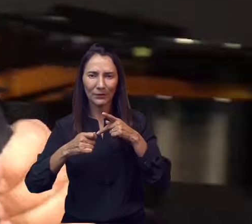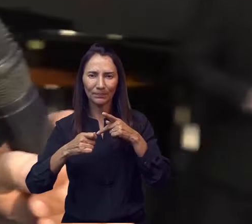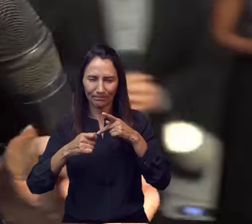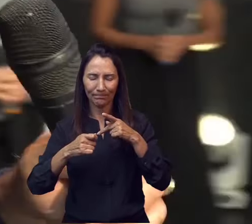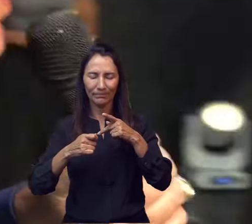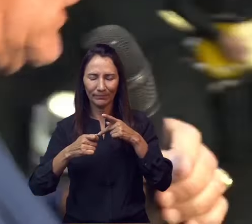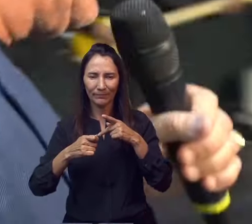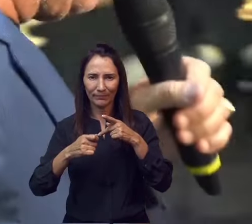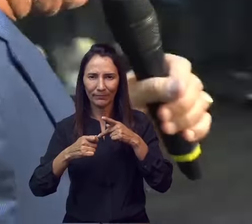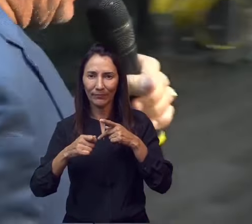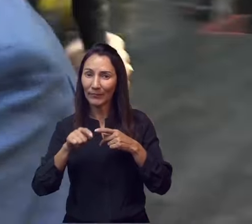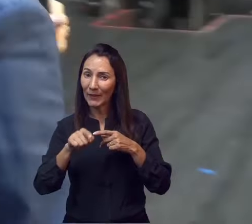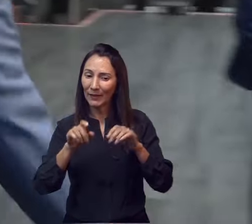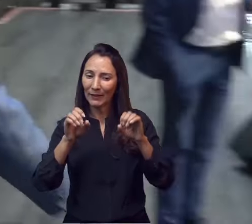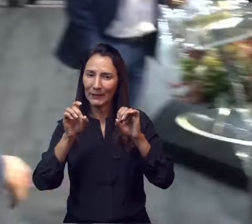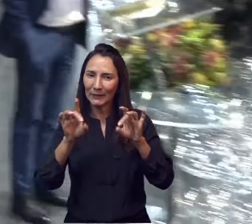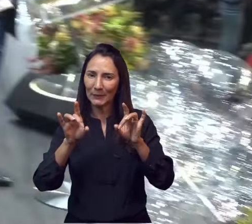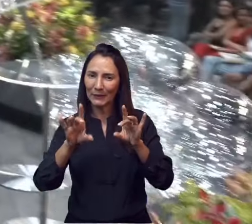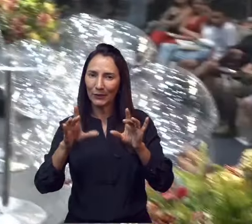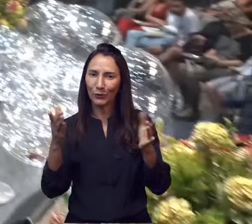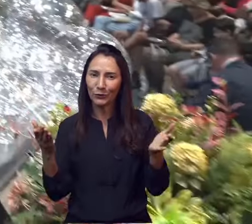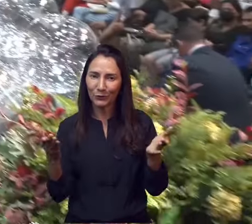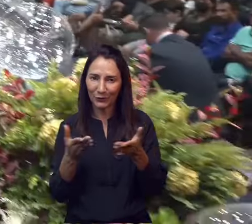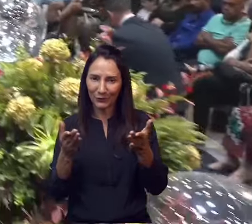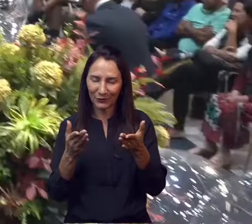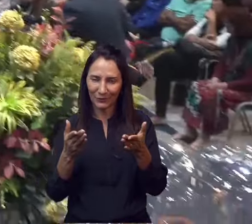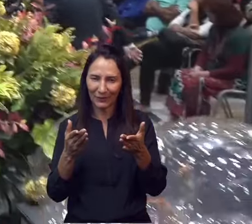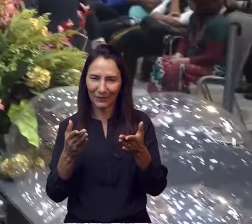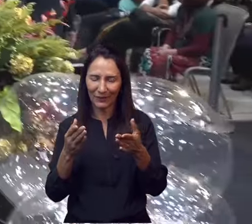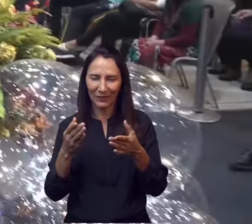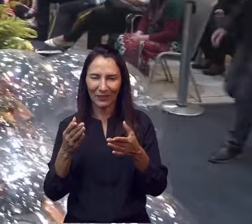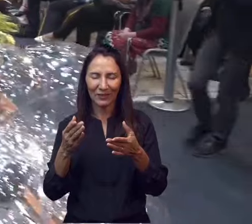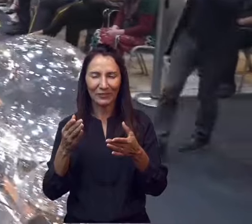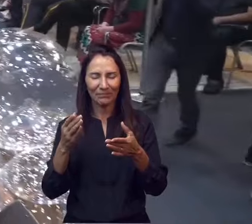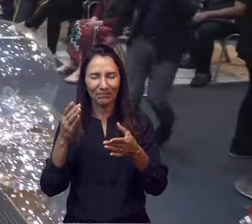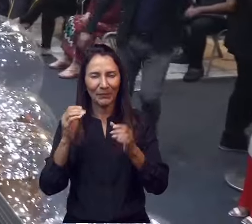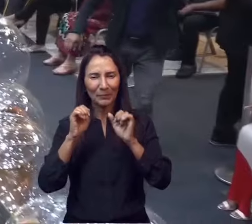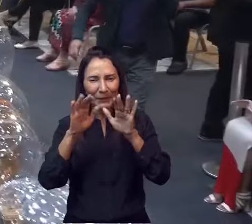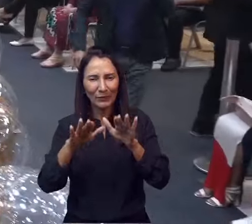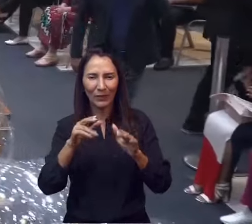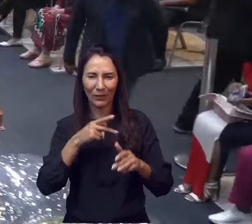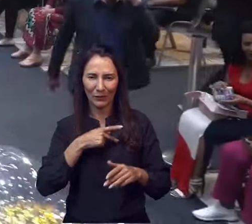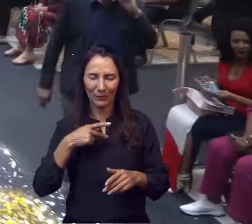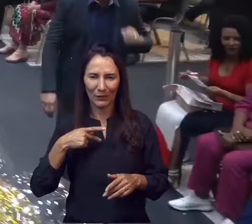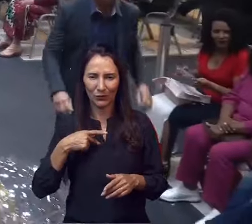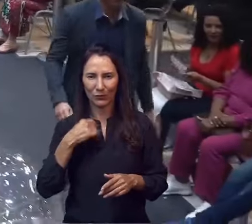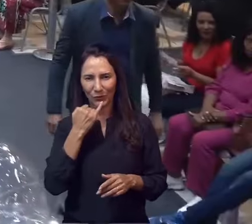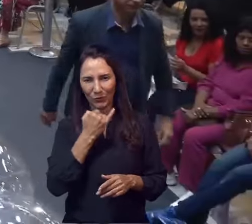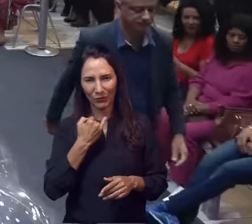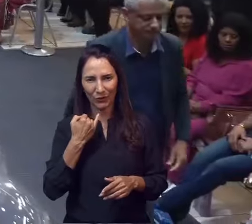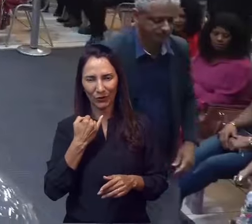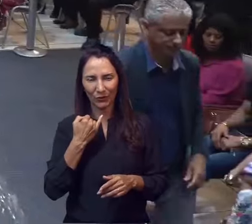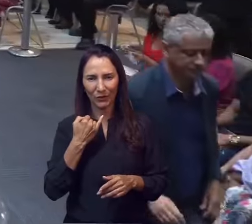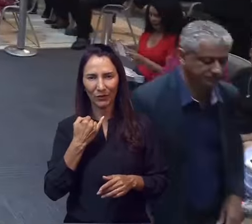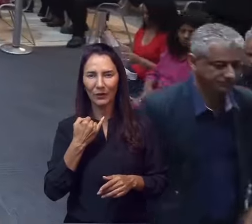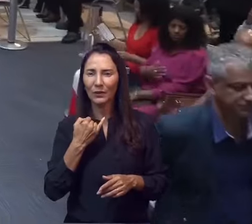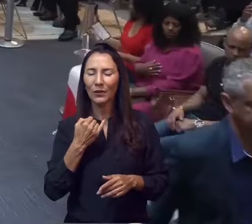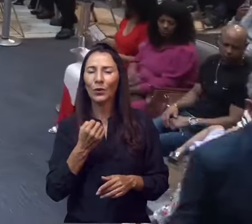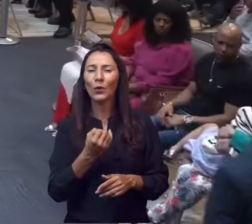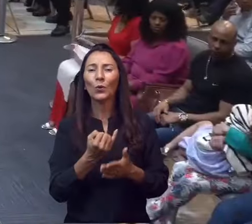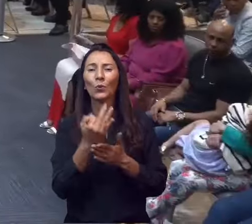essa oferta é especial de hoje que será para o pastor da igreja quantos se sentem felizes e